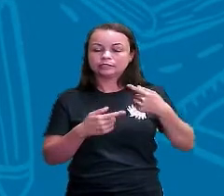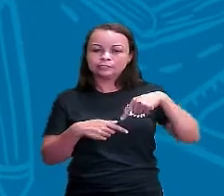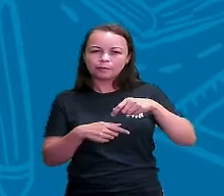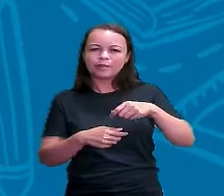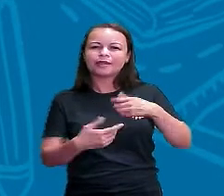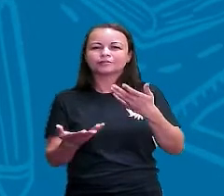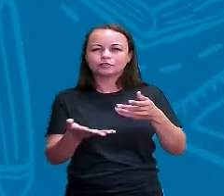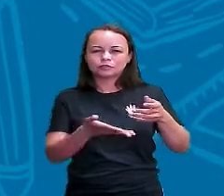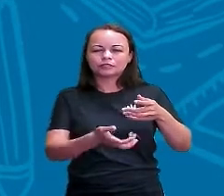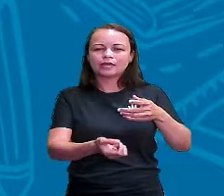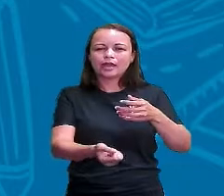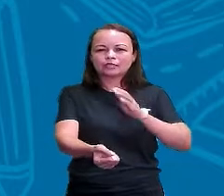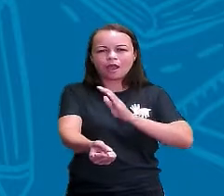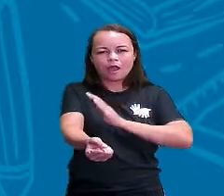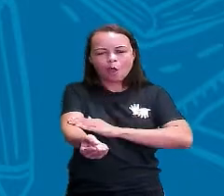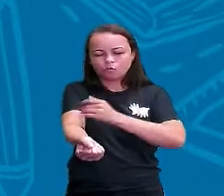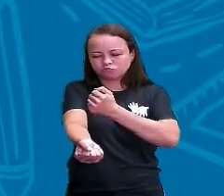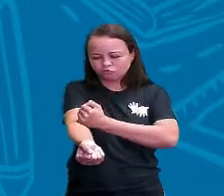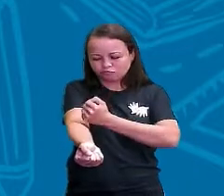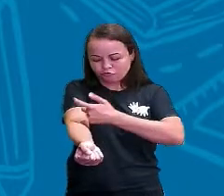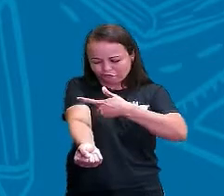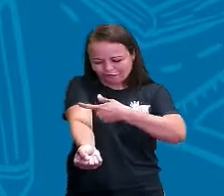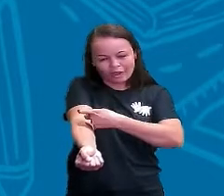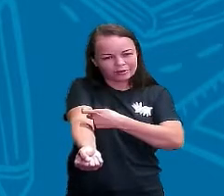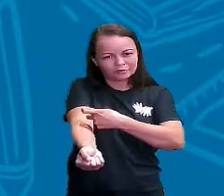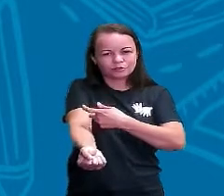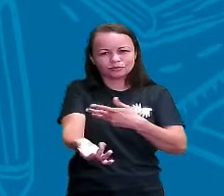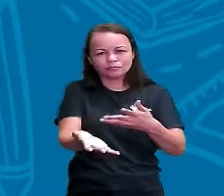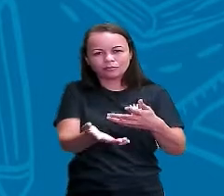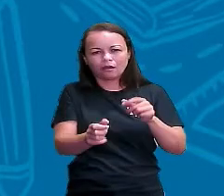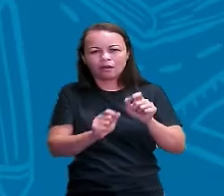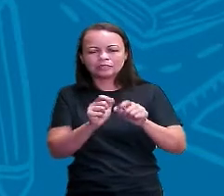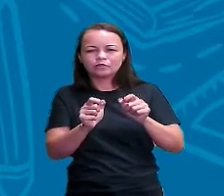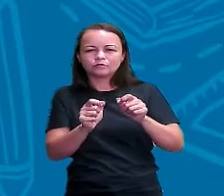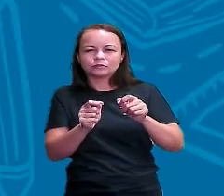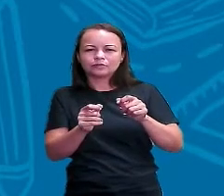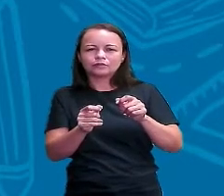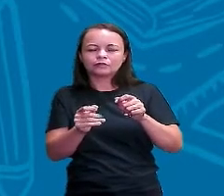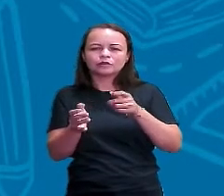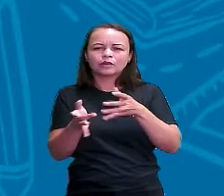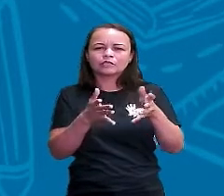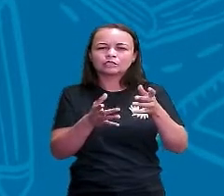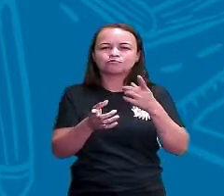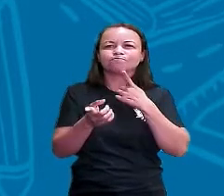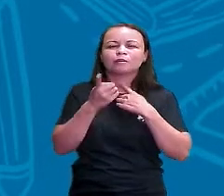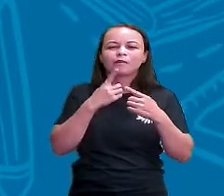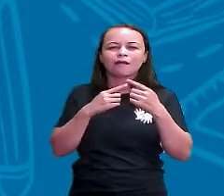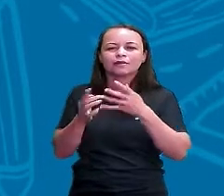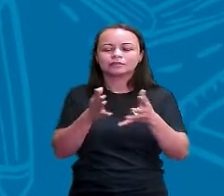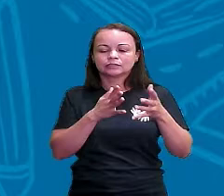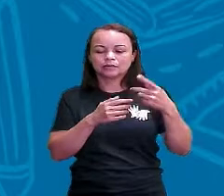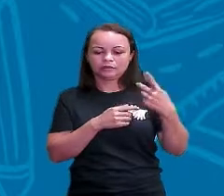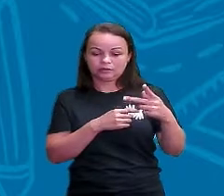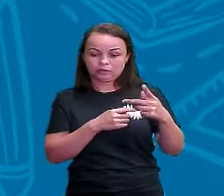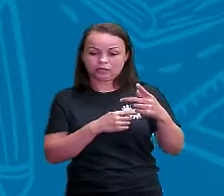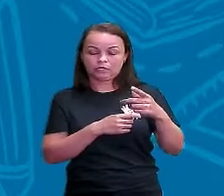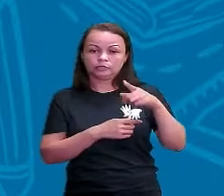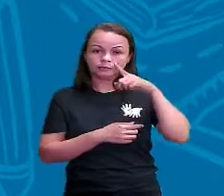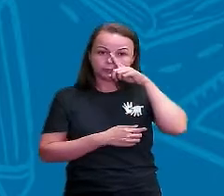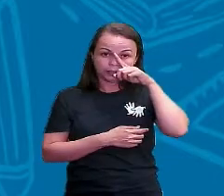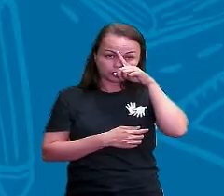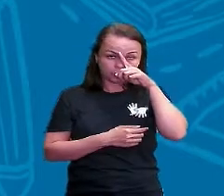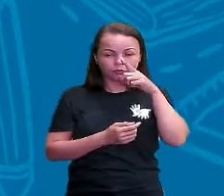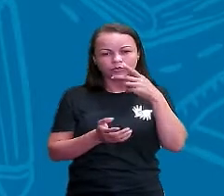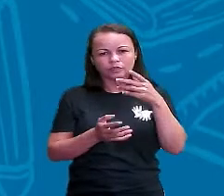vício, porque tudo aquilo, gente, que nos dá prazer, de certa forma, ele é viciante. Então, o grande perigo da dopamina é que